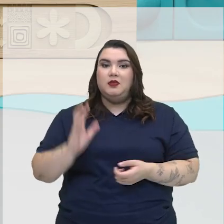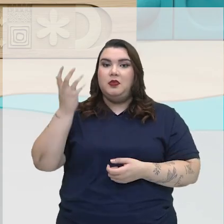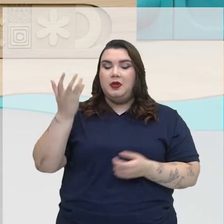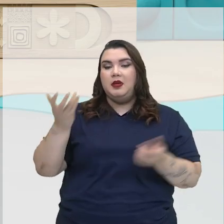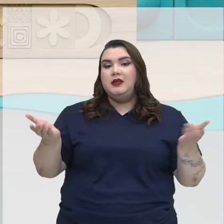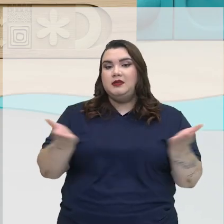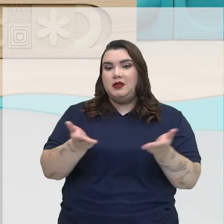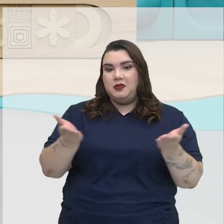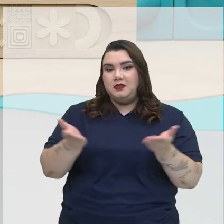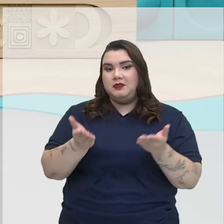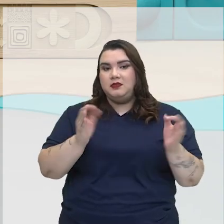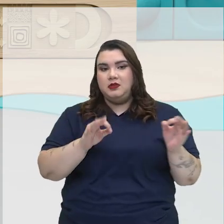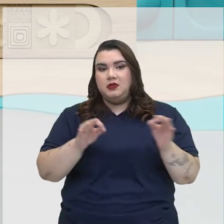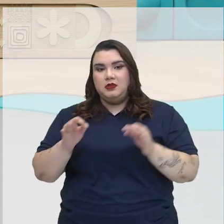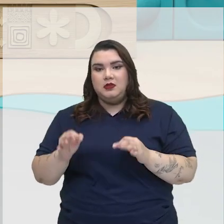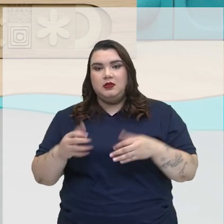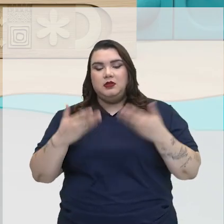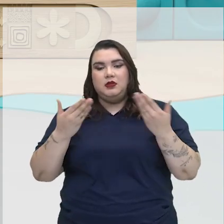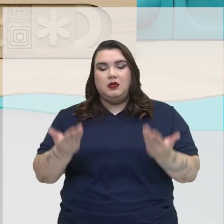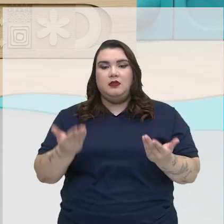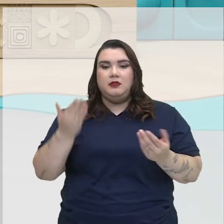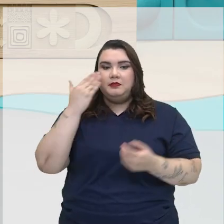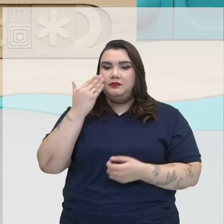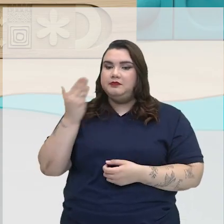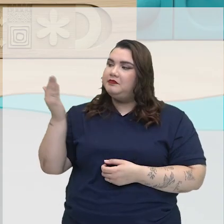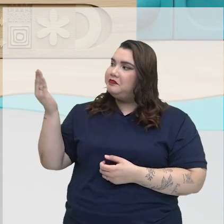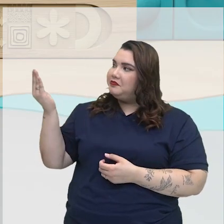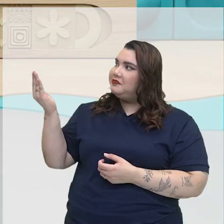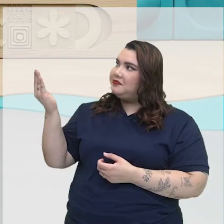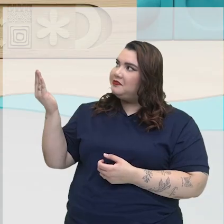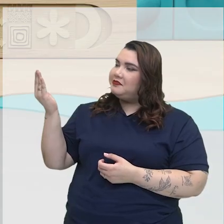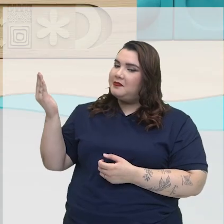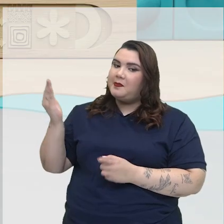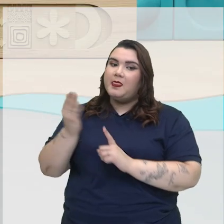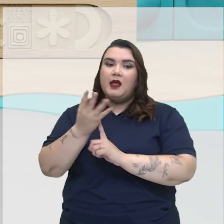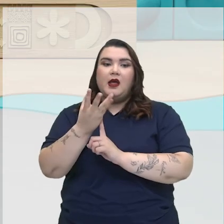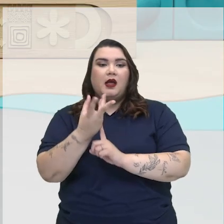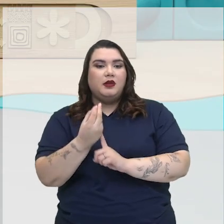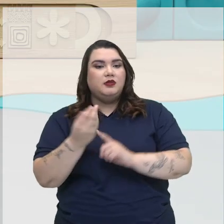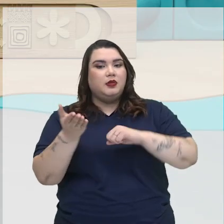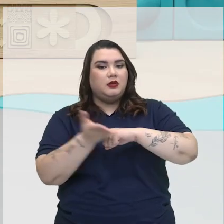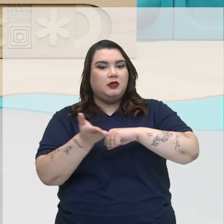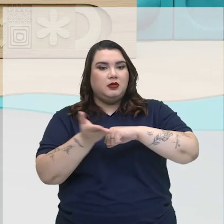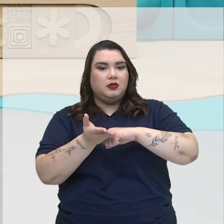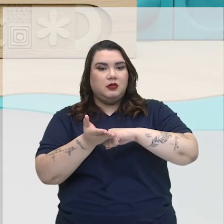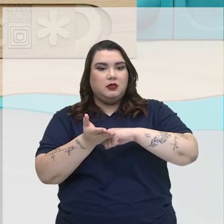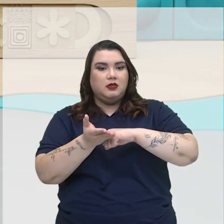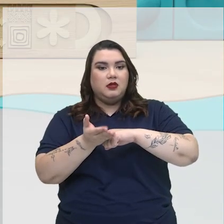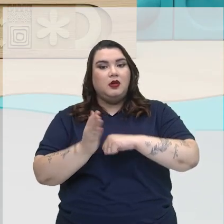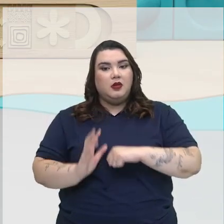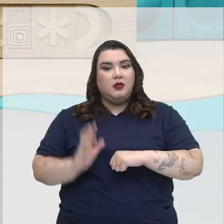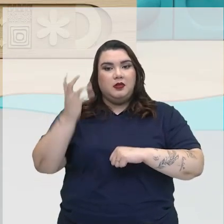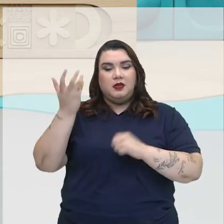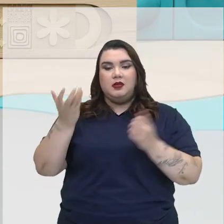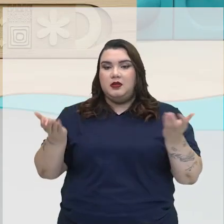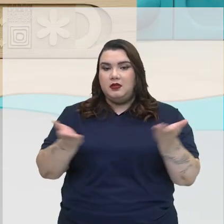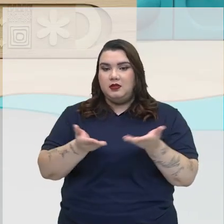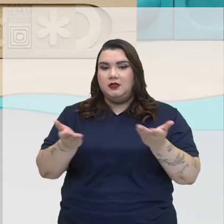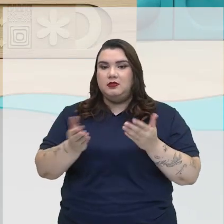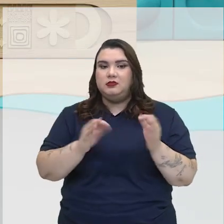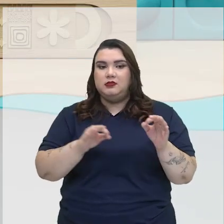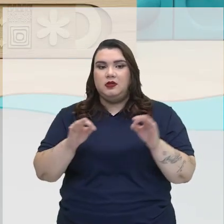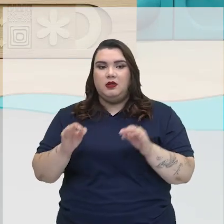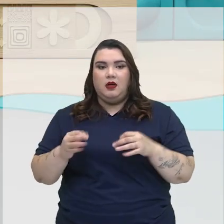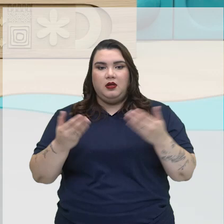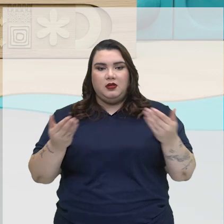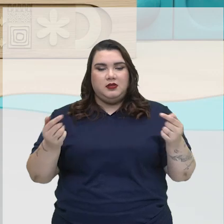acontecendo nesse momento. E aqui a gente tem a arte contemporânea, que seria a arte que está acontecendo agora, não é verdade?